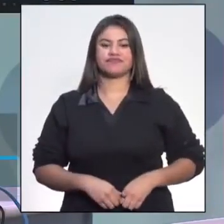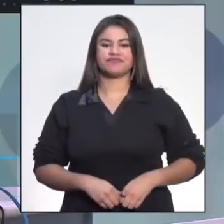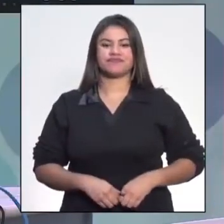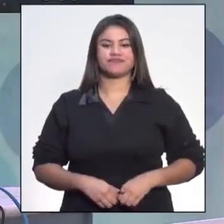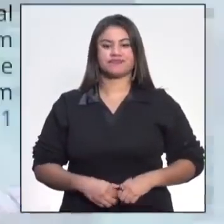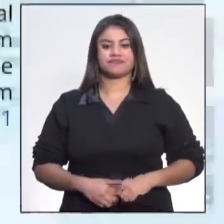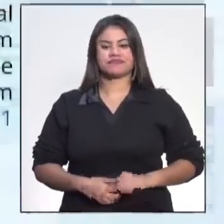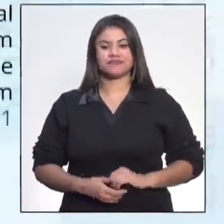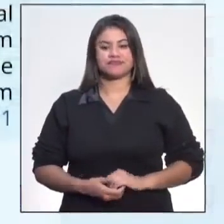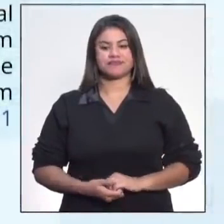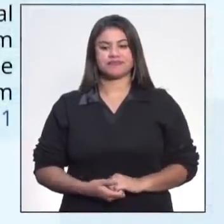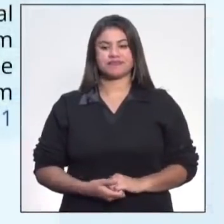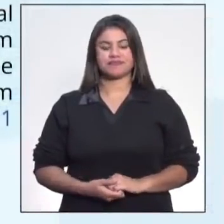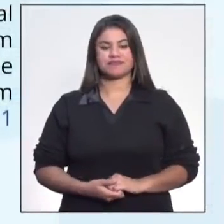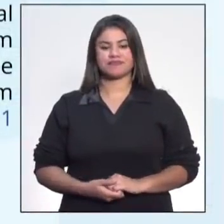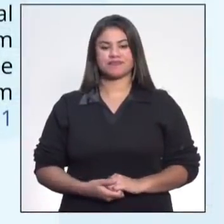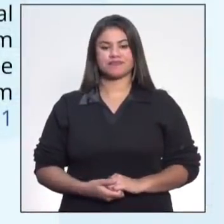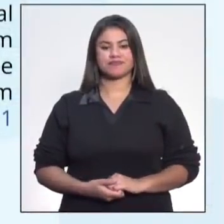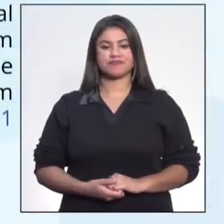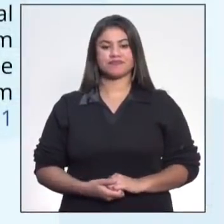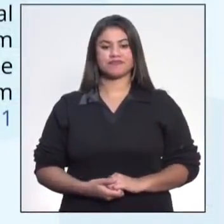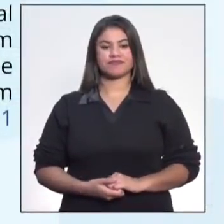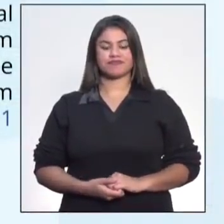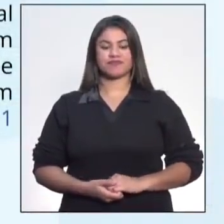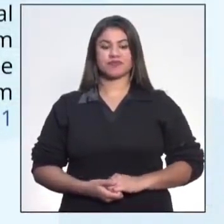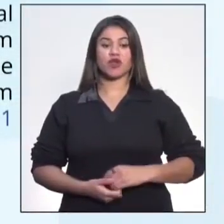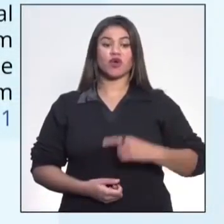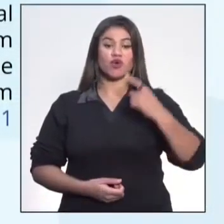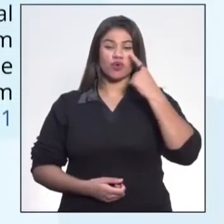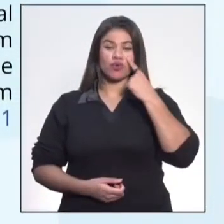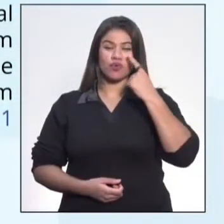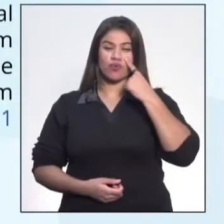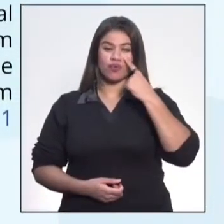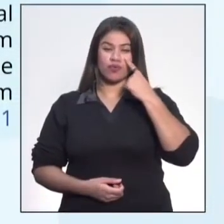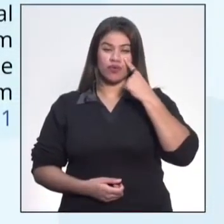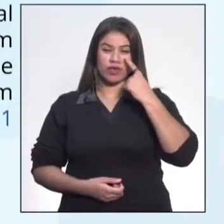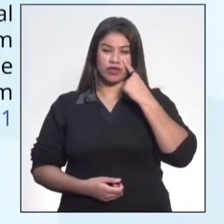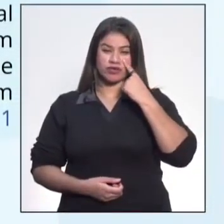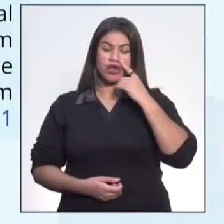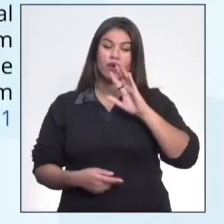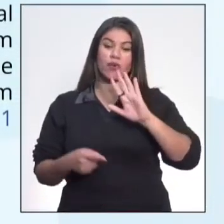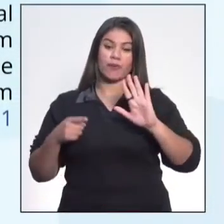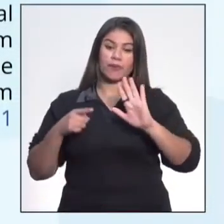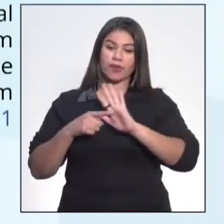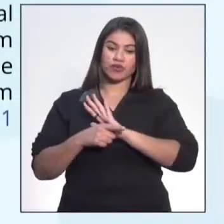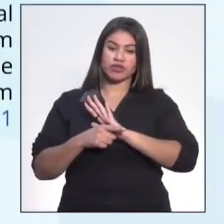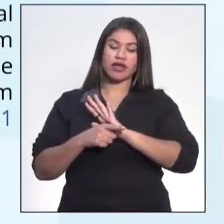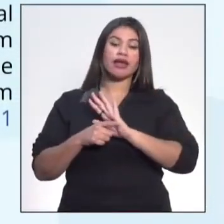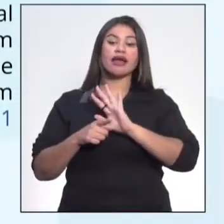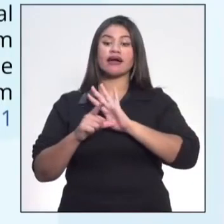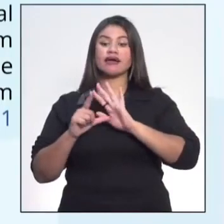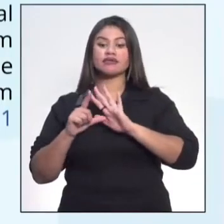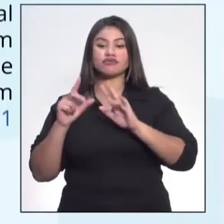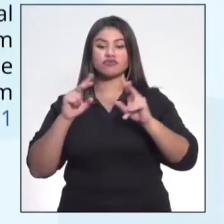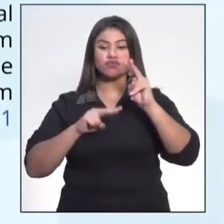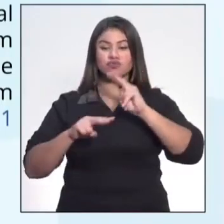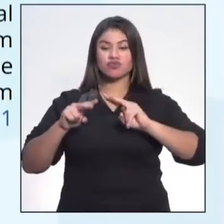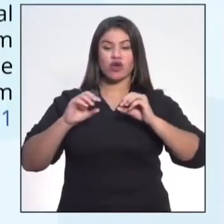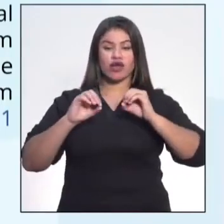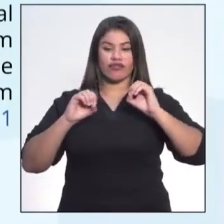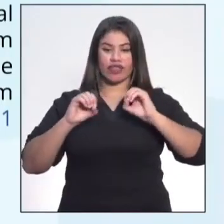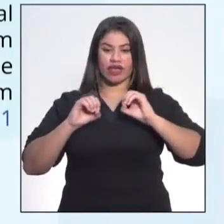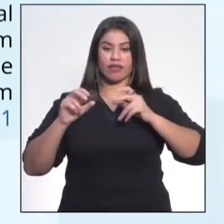Isso. Cadê ele? Aí. Ó, o que eu quero que vocês observem, tá? Eu fiz a pergunta, mas a gente não observou. Eu quero que a gente perceba